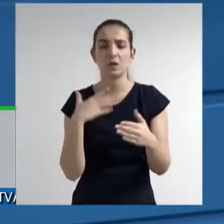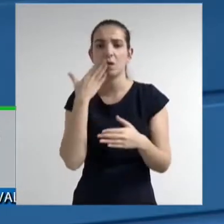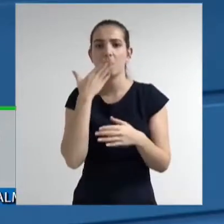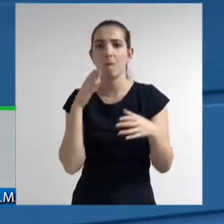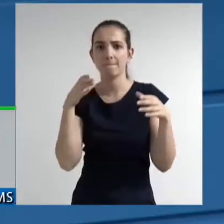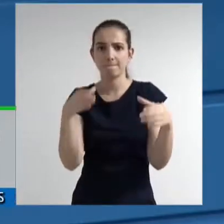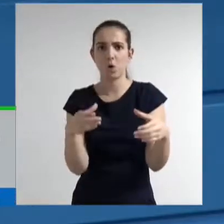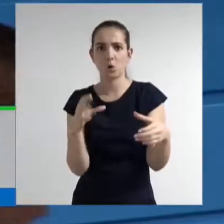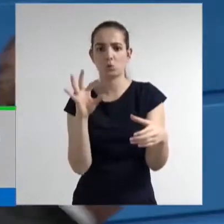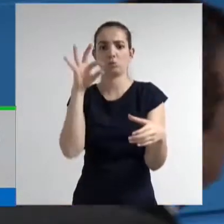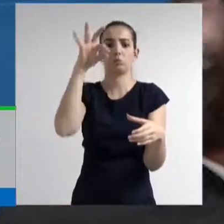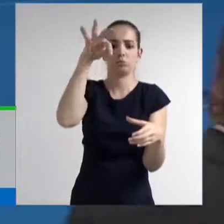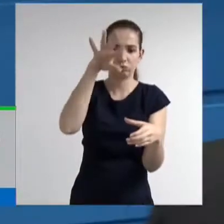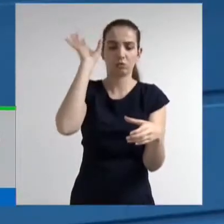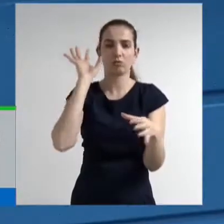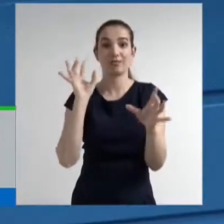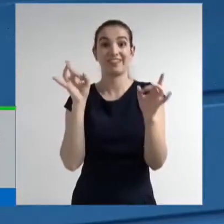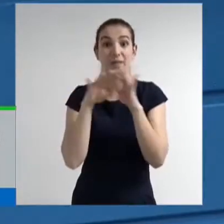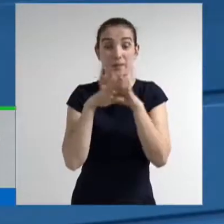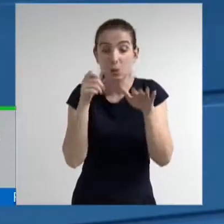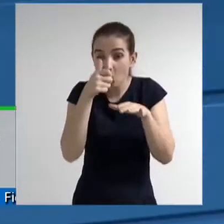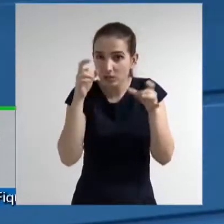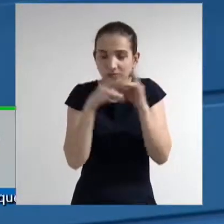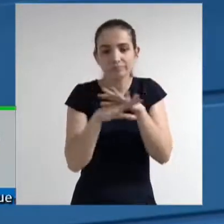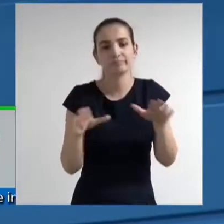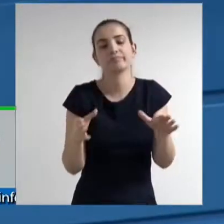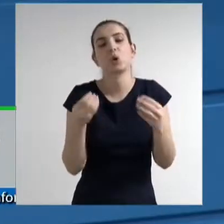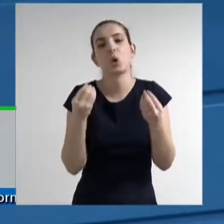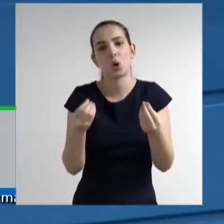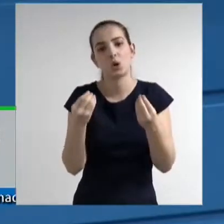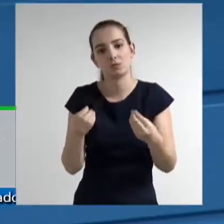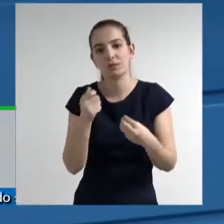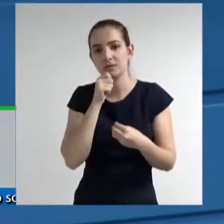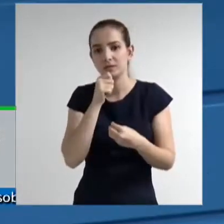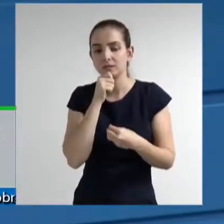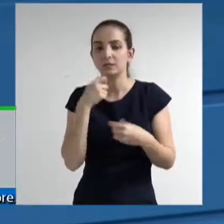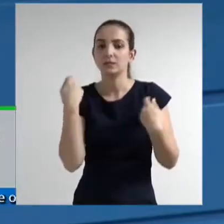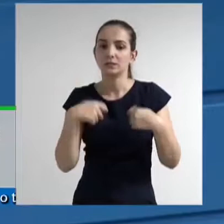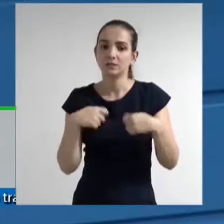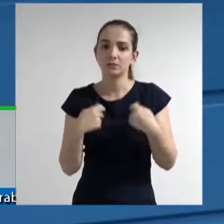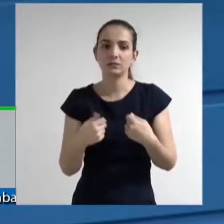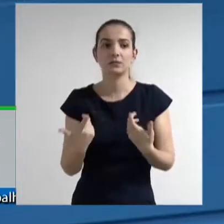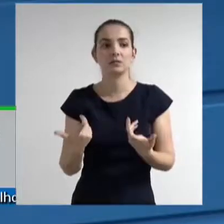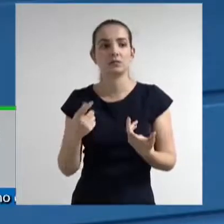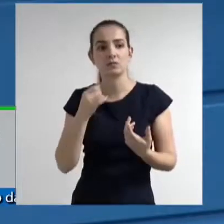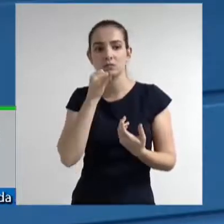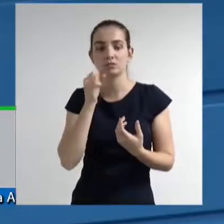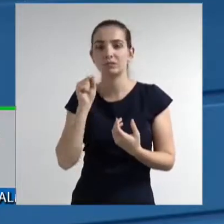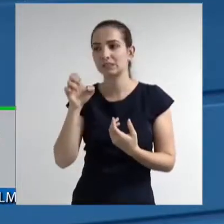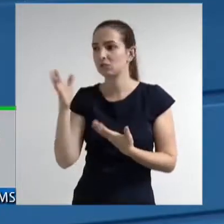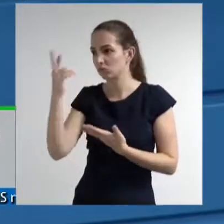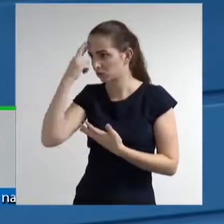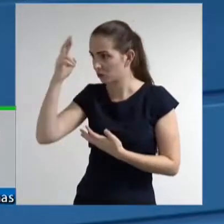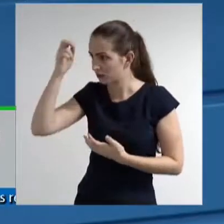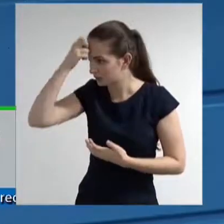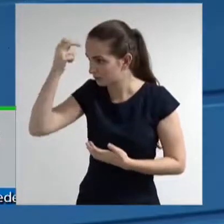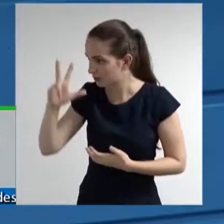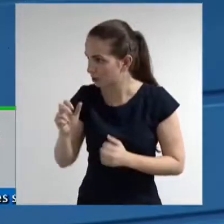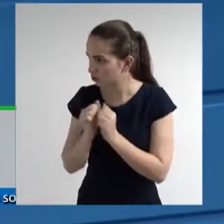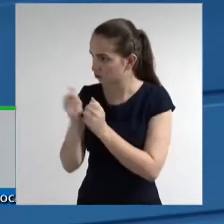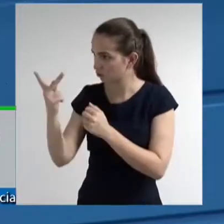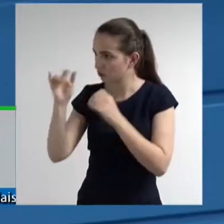bolo, nem se colocou a Câmara para saber. Se não fosse a astúcia de Vossa Excelência com os